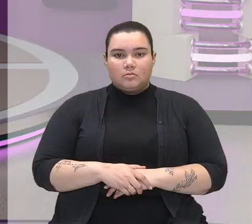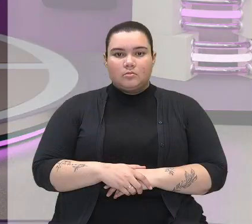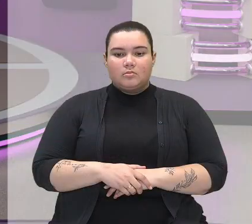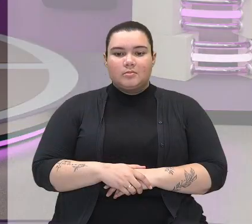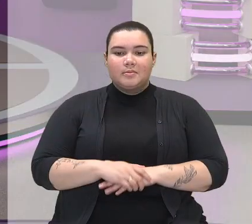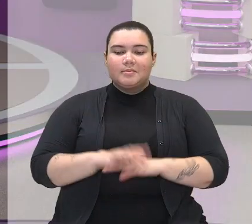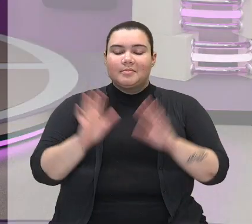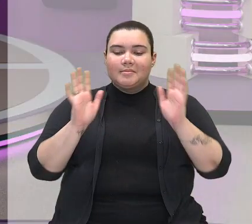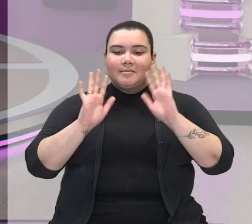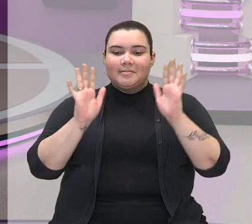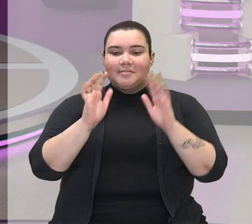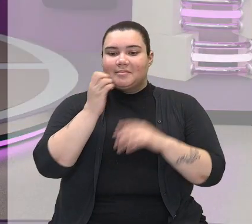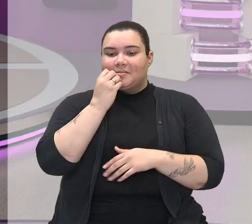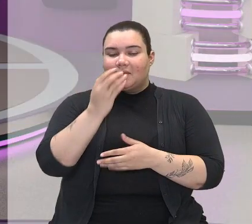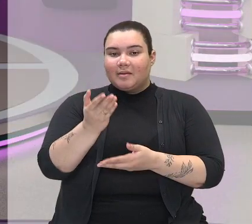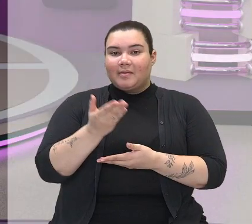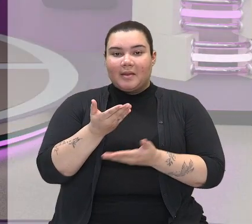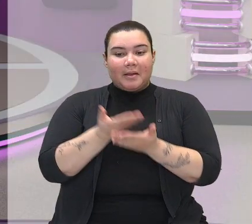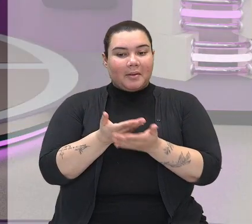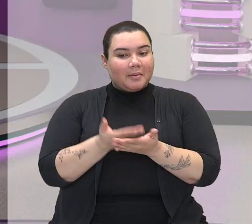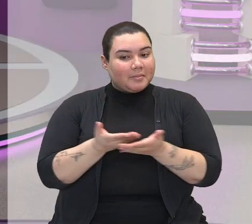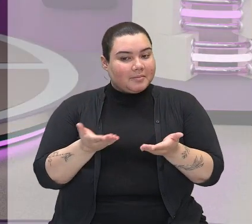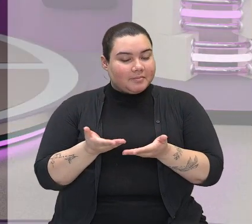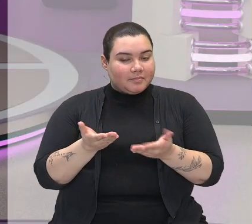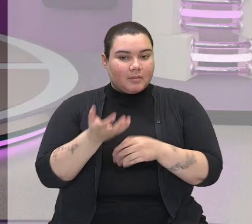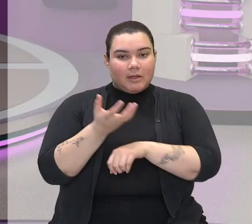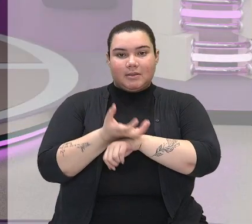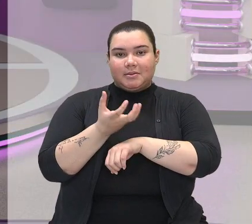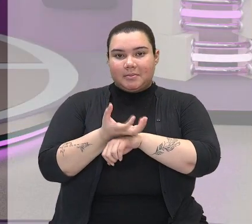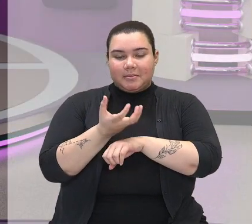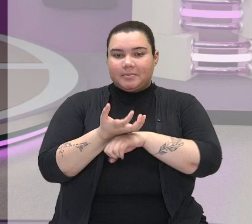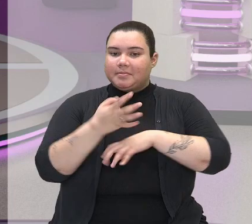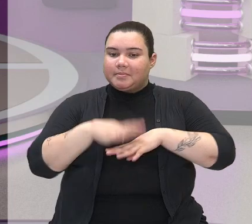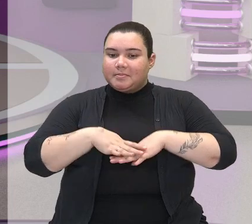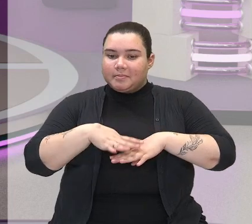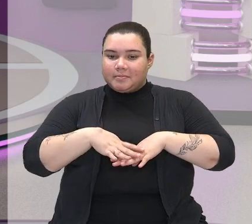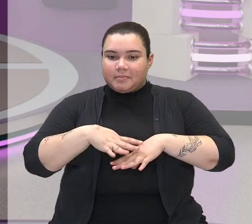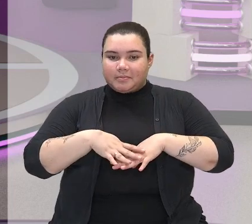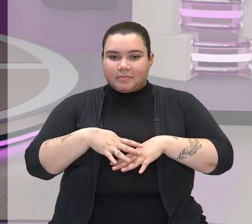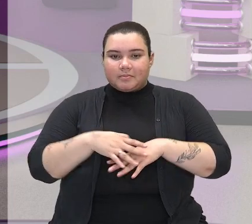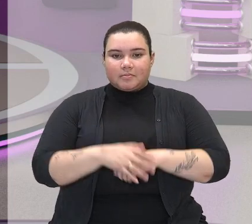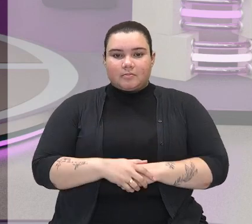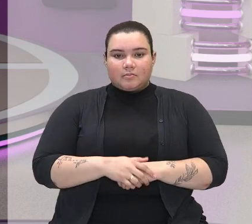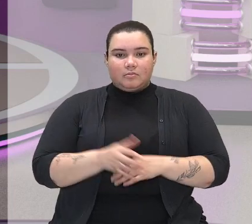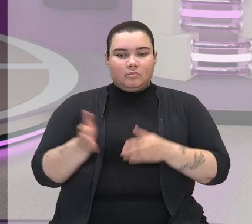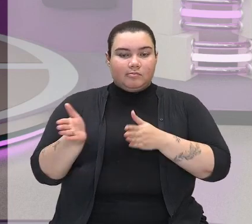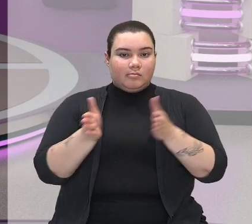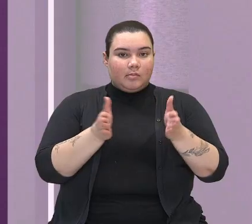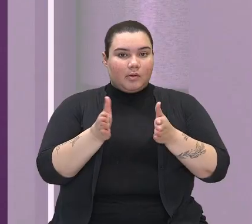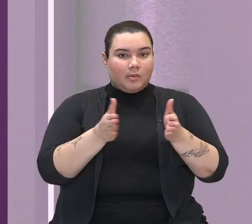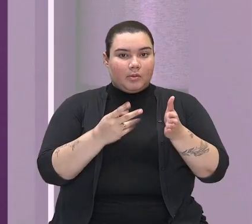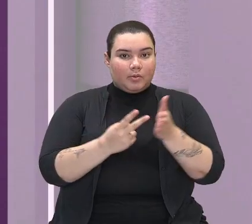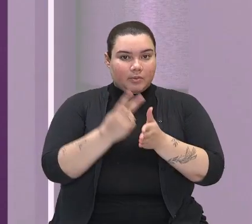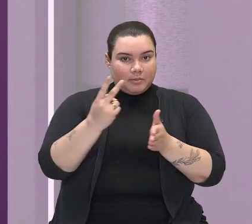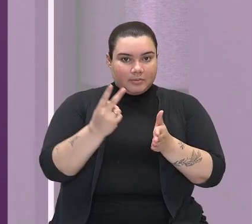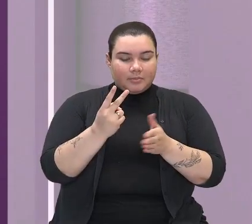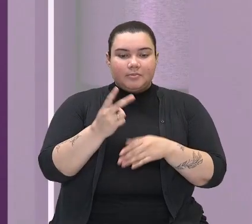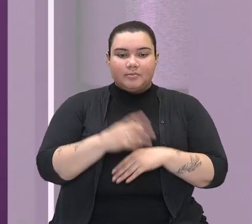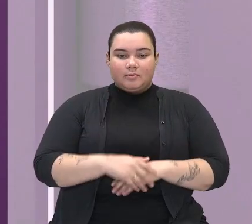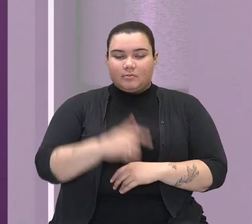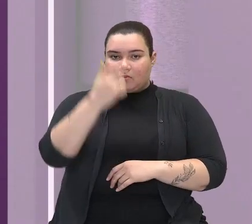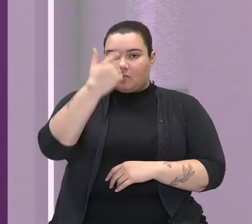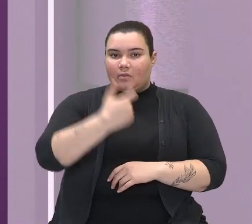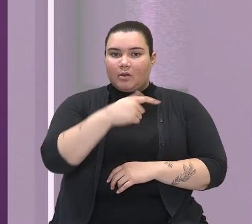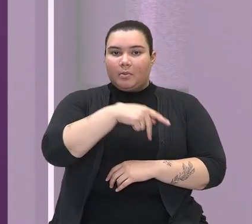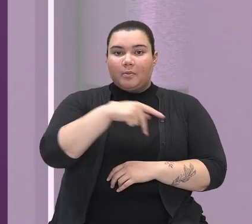Olá, seja bem-vindo a mais um dia de aula aqui do componente Matemática. Estamos na unidade 2. Eu sou o